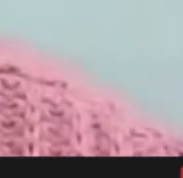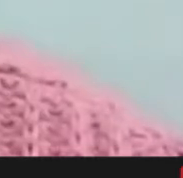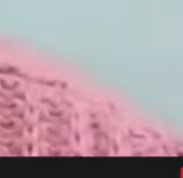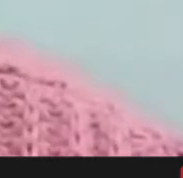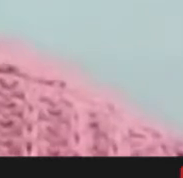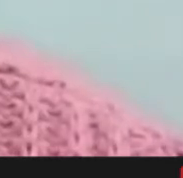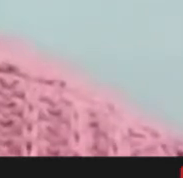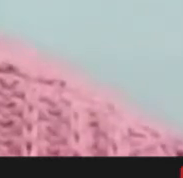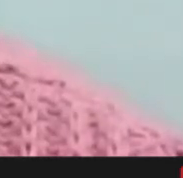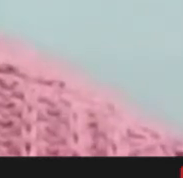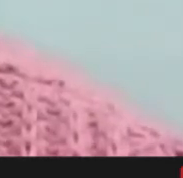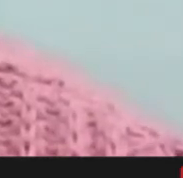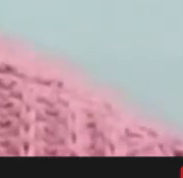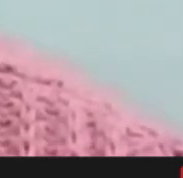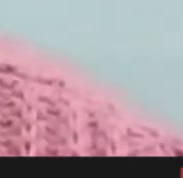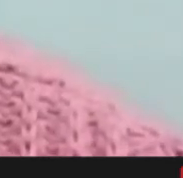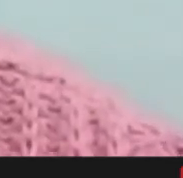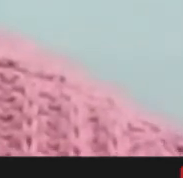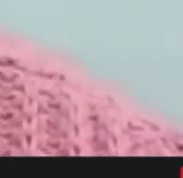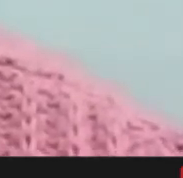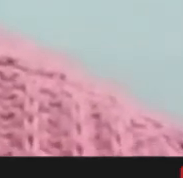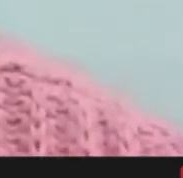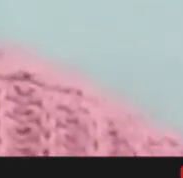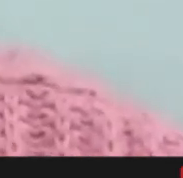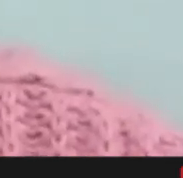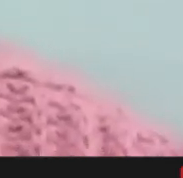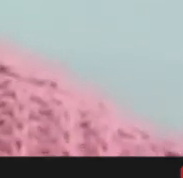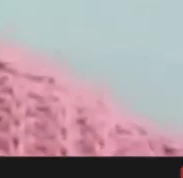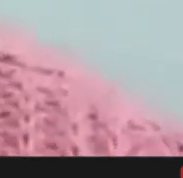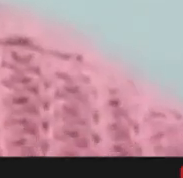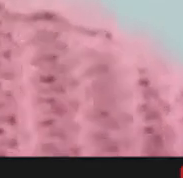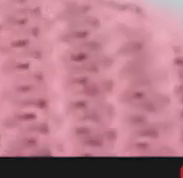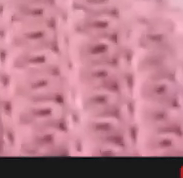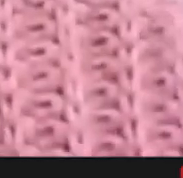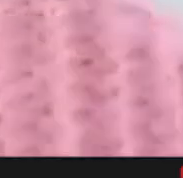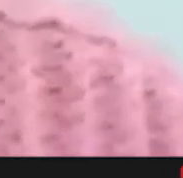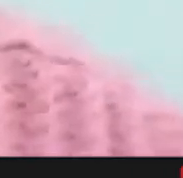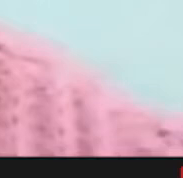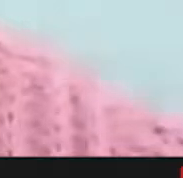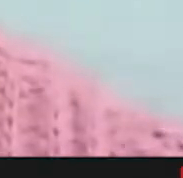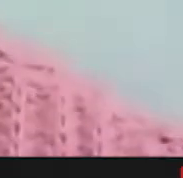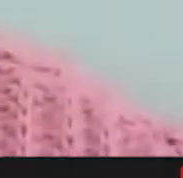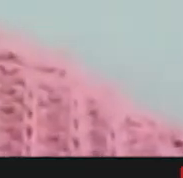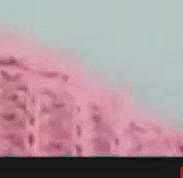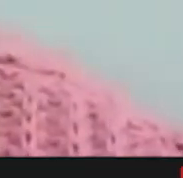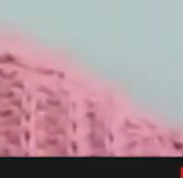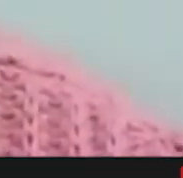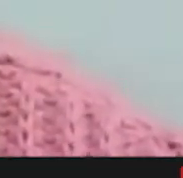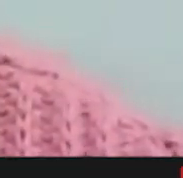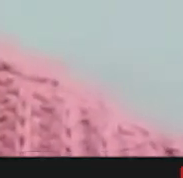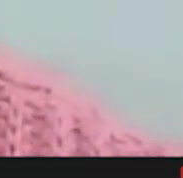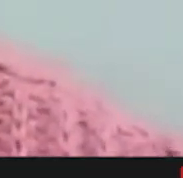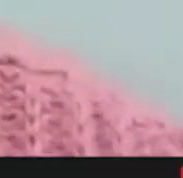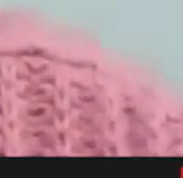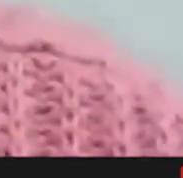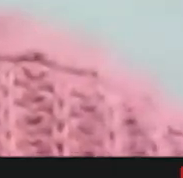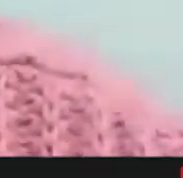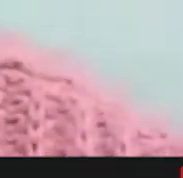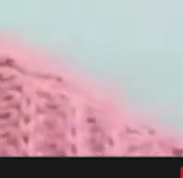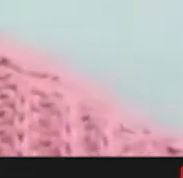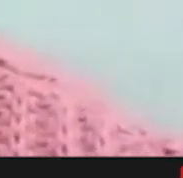brasileiro tem dificuldade em fazer no seu cotidiano, mas com essas 3 coisas a gente